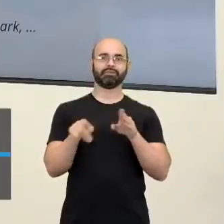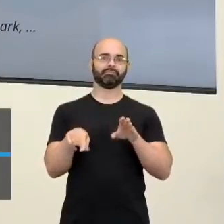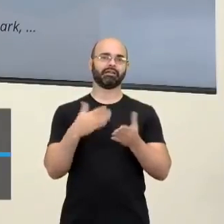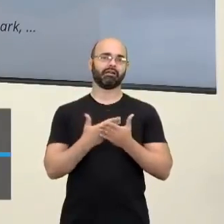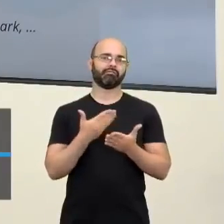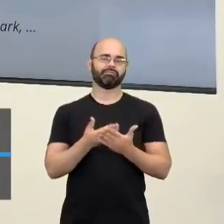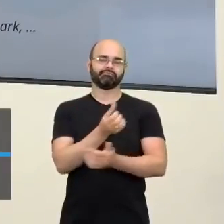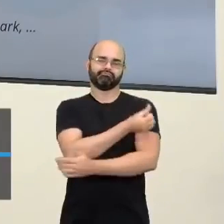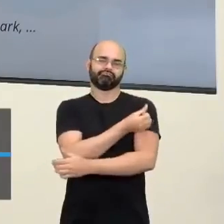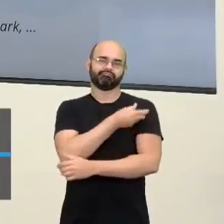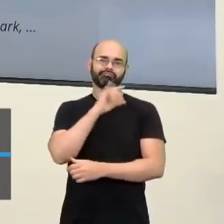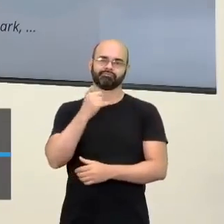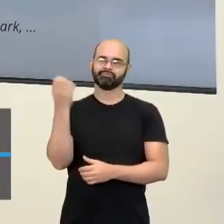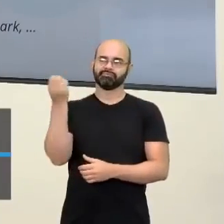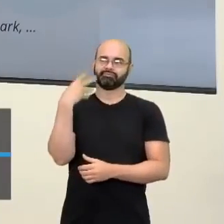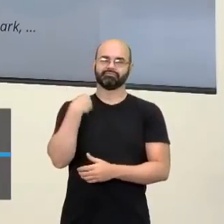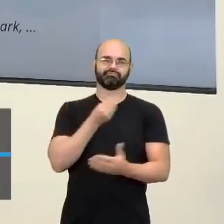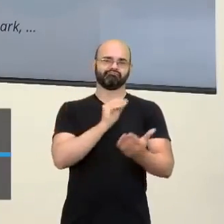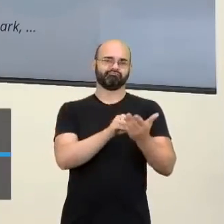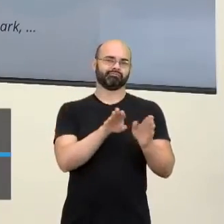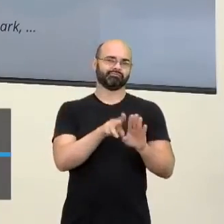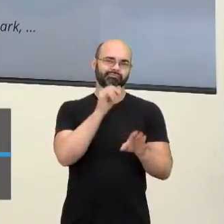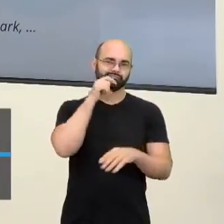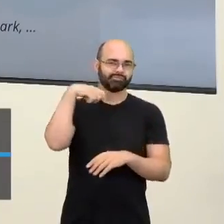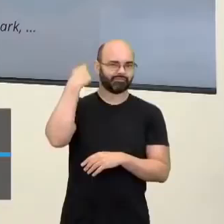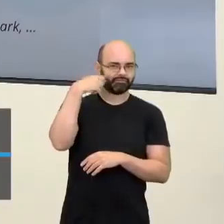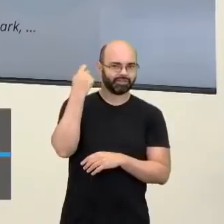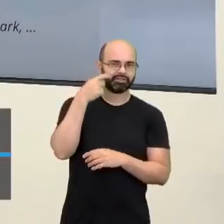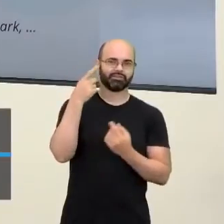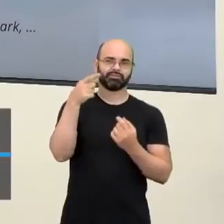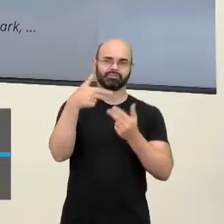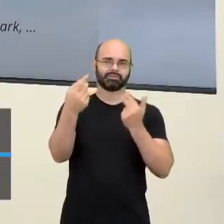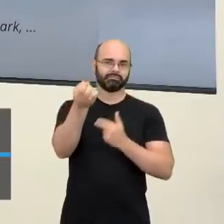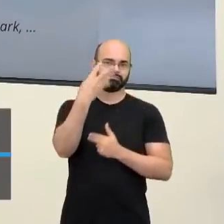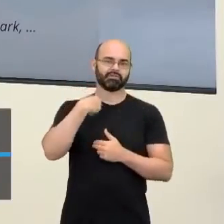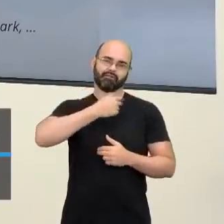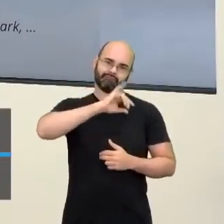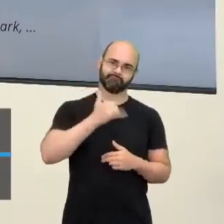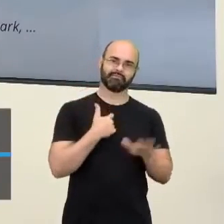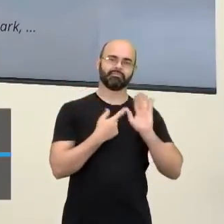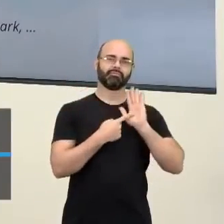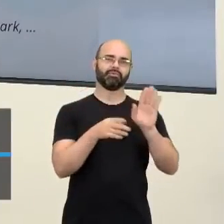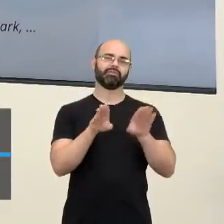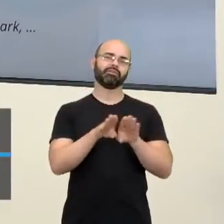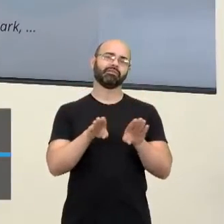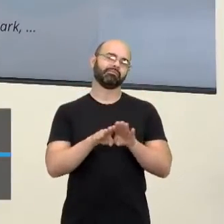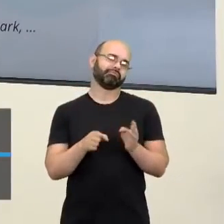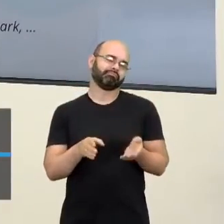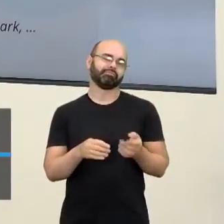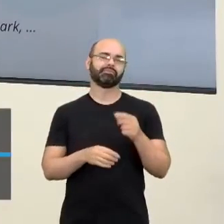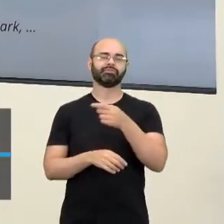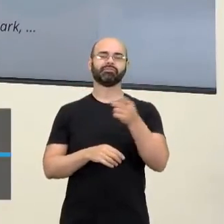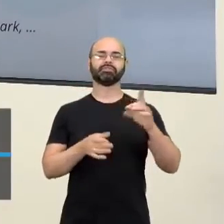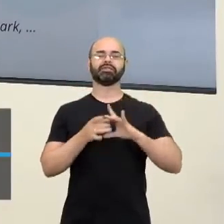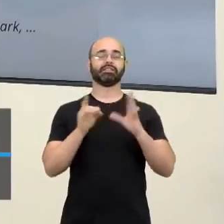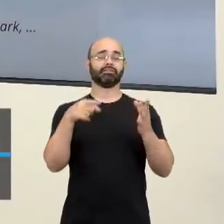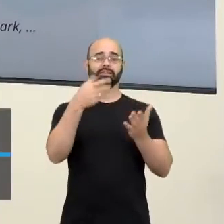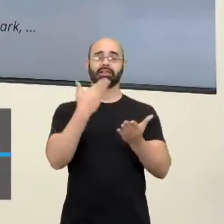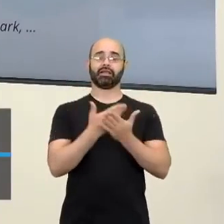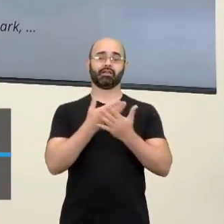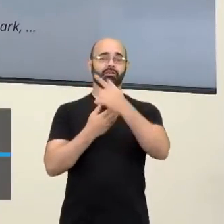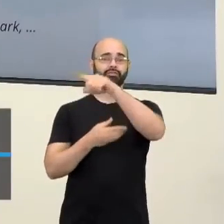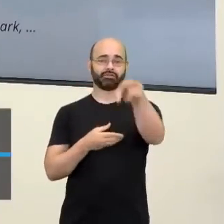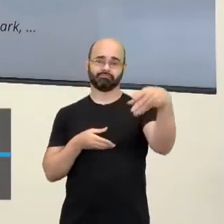Como sexto ano mesmo, tem o pessoal que a gente colocou alguns vídeos também. Certo? Então, sempre participem aí. Também a aula... Vocês fazem parte da aula,